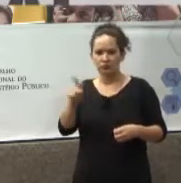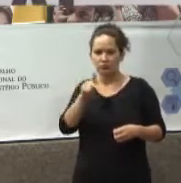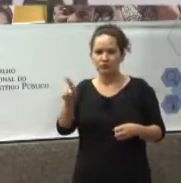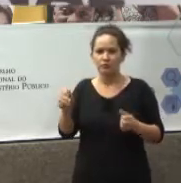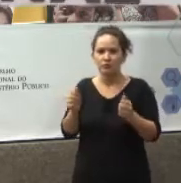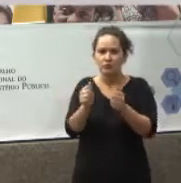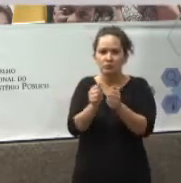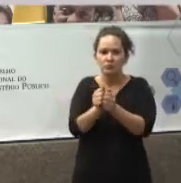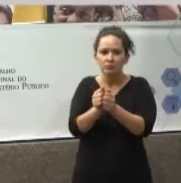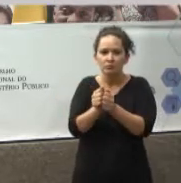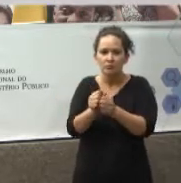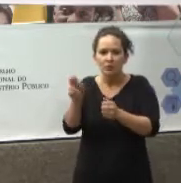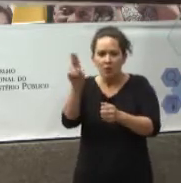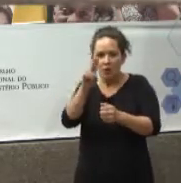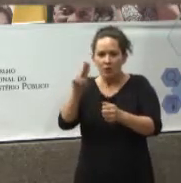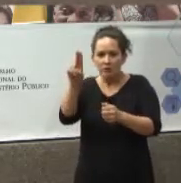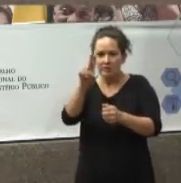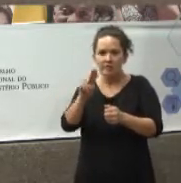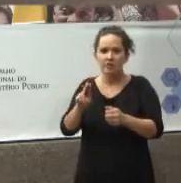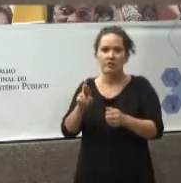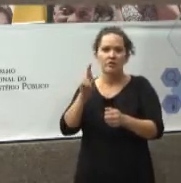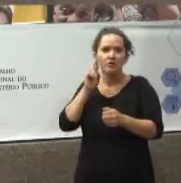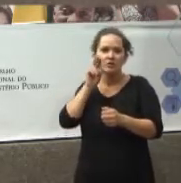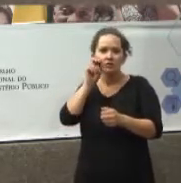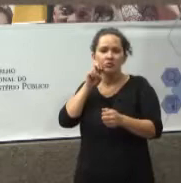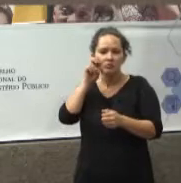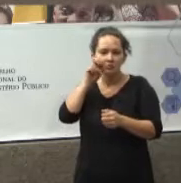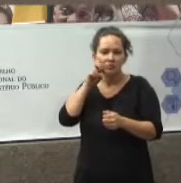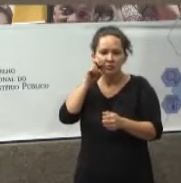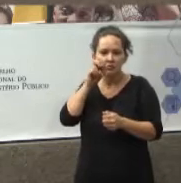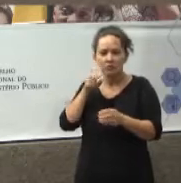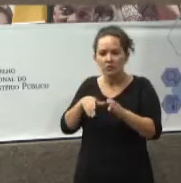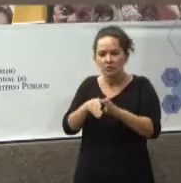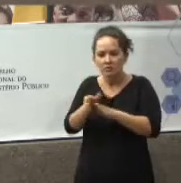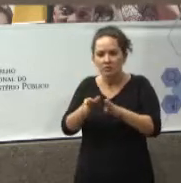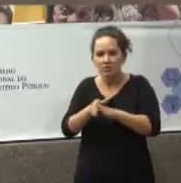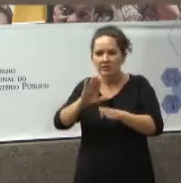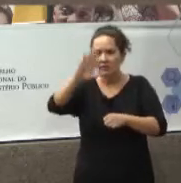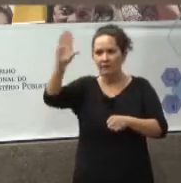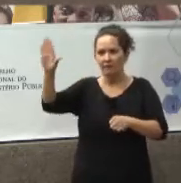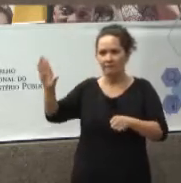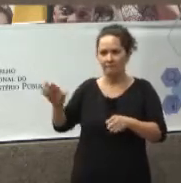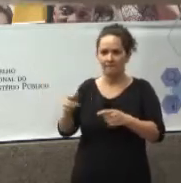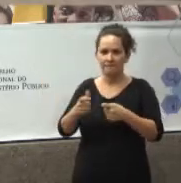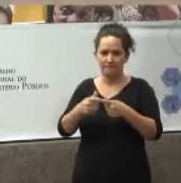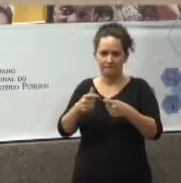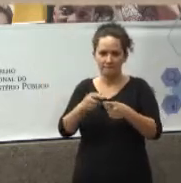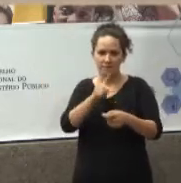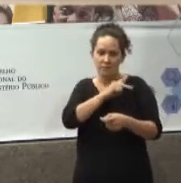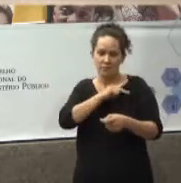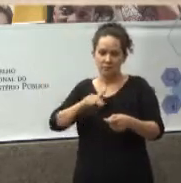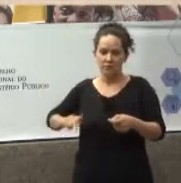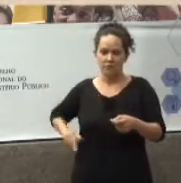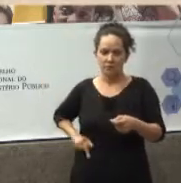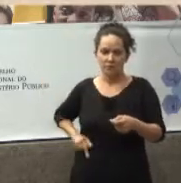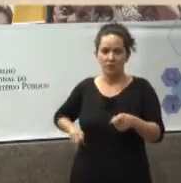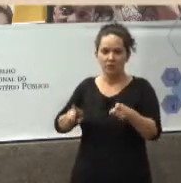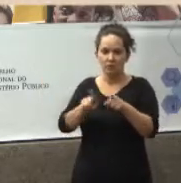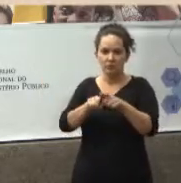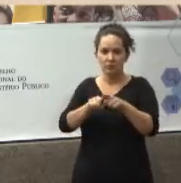universidade federal do rio grande do norte o conselheiro federal do conselho federal de medicina presidente do confea mel